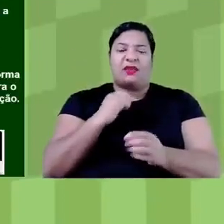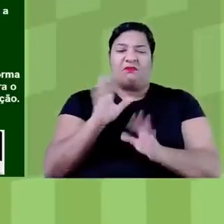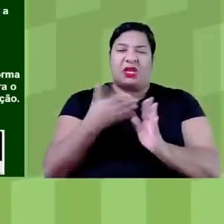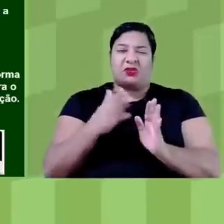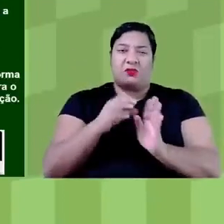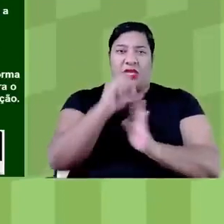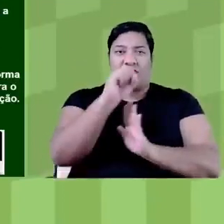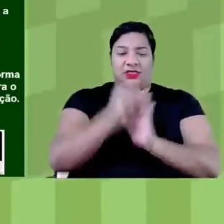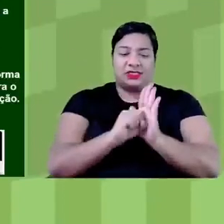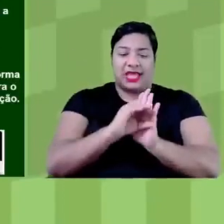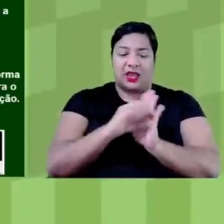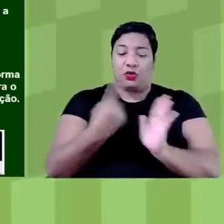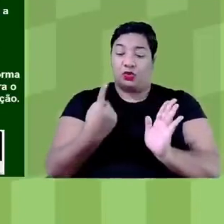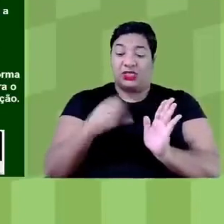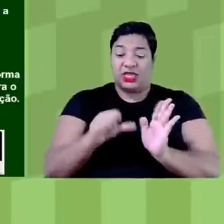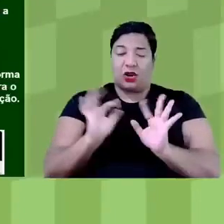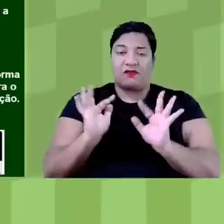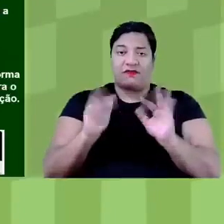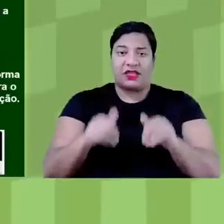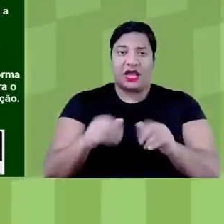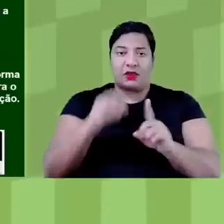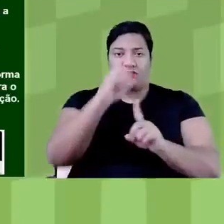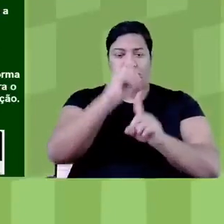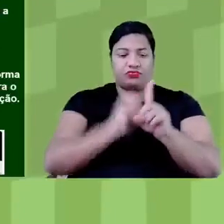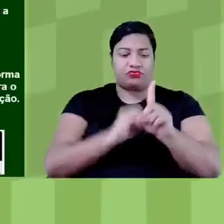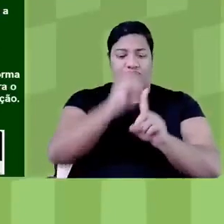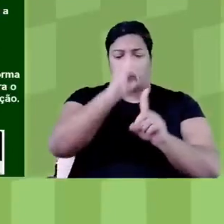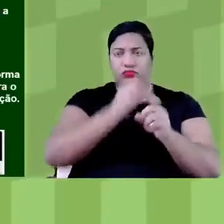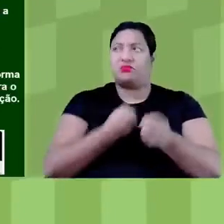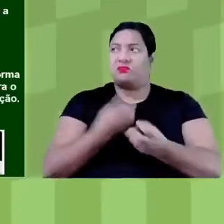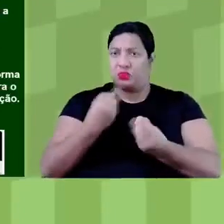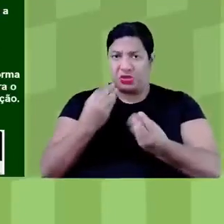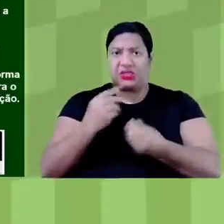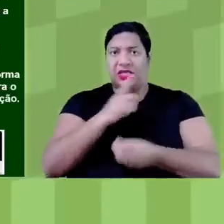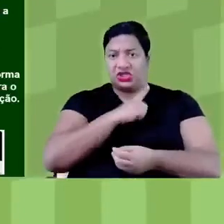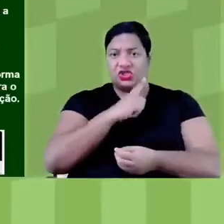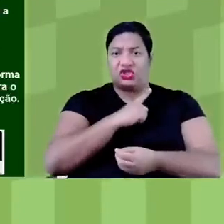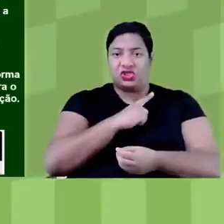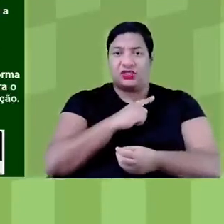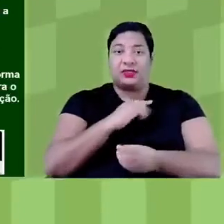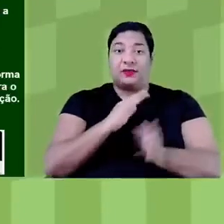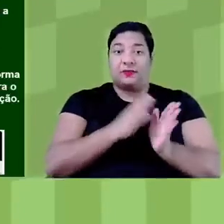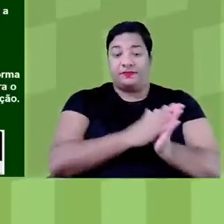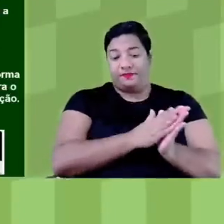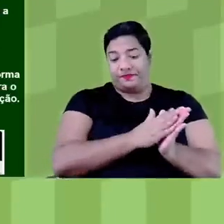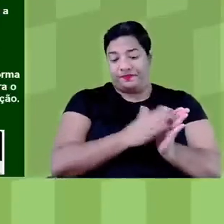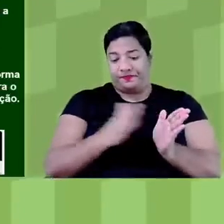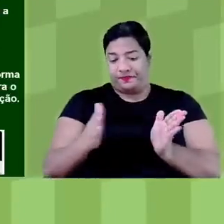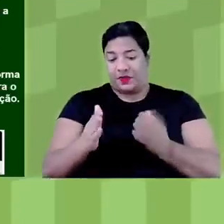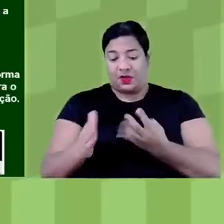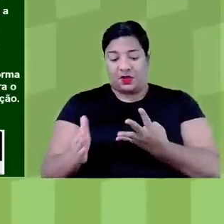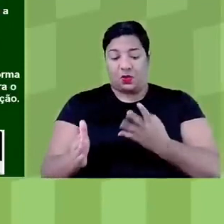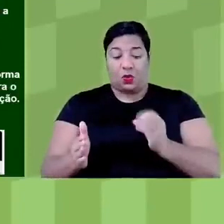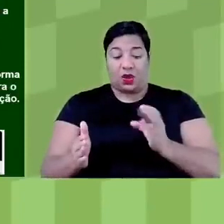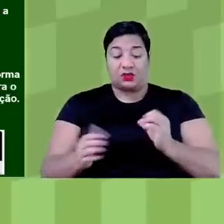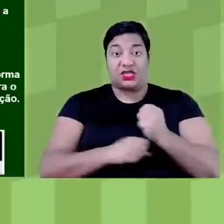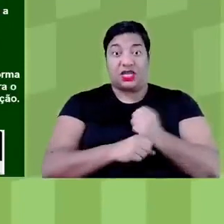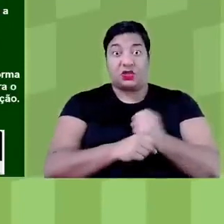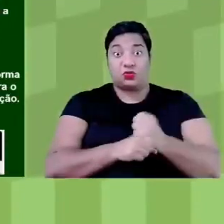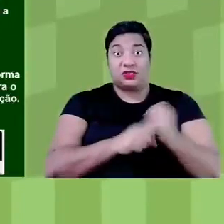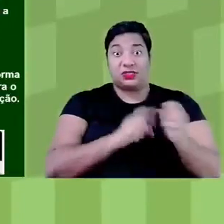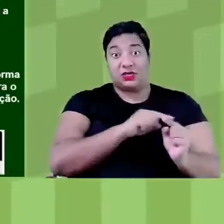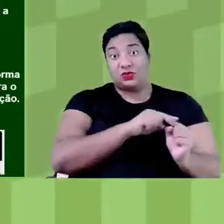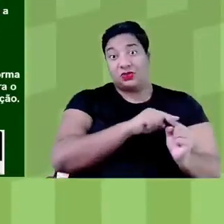XIX. E vejam só a ironia das coisas. 400 anos depois do termoscópio de